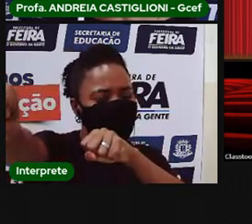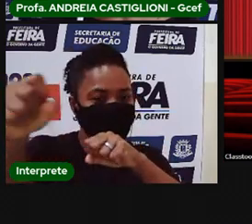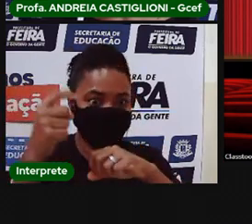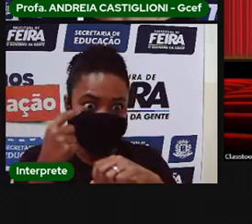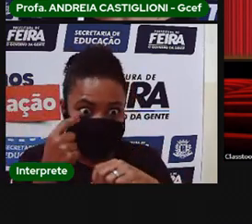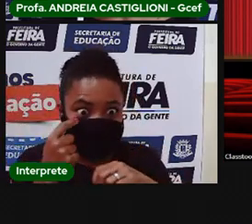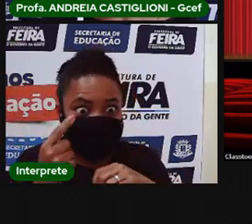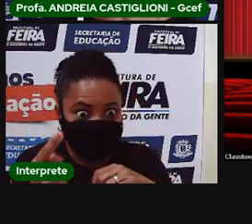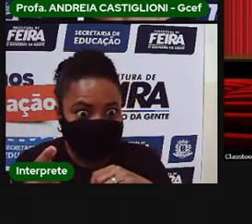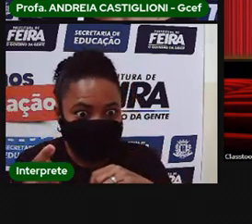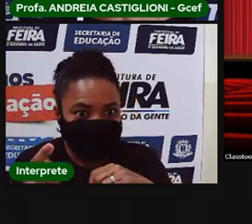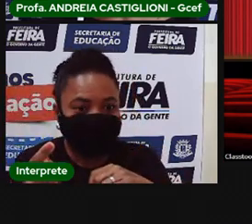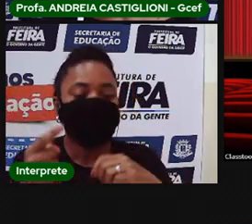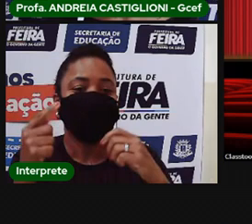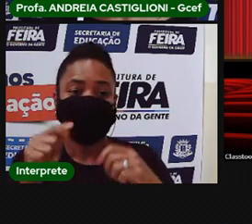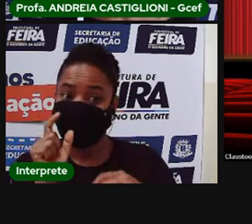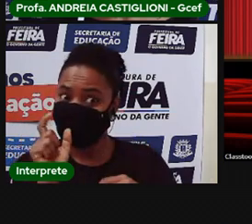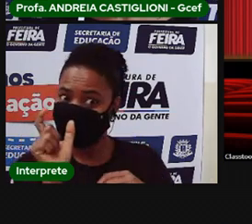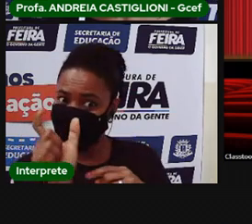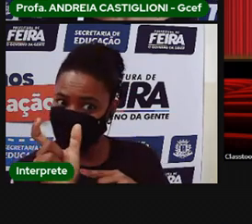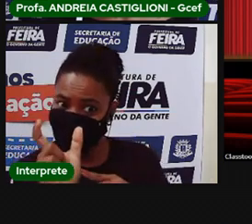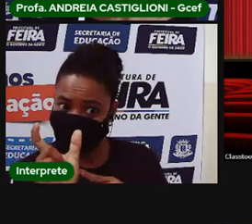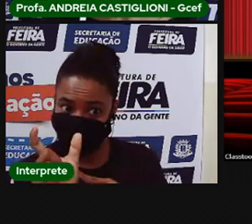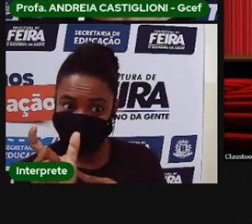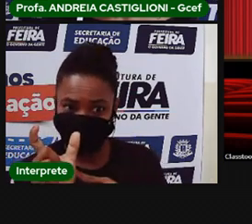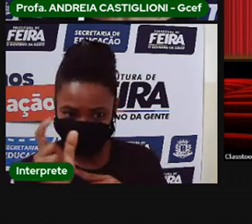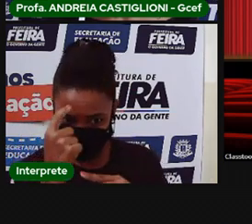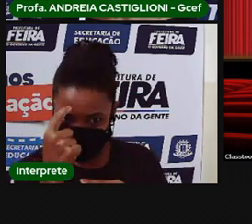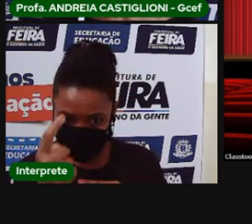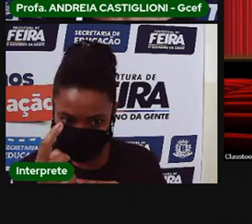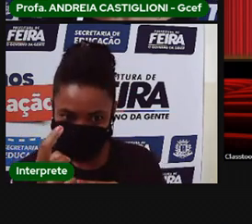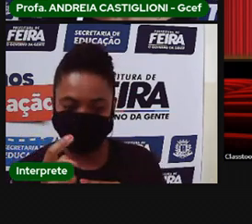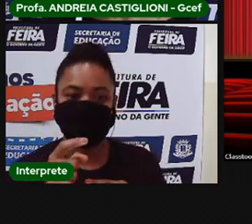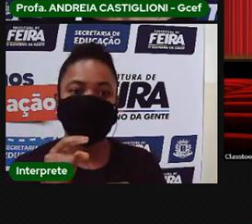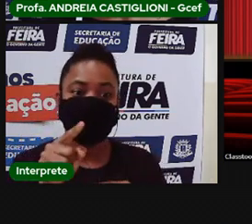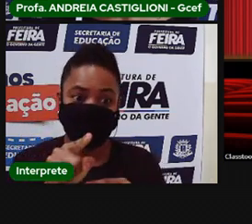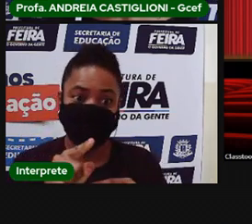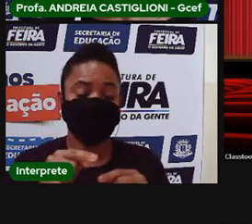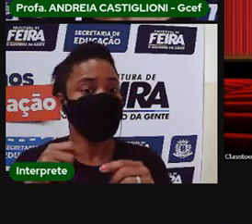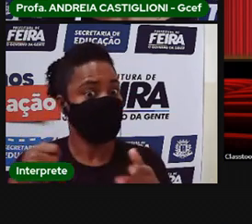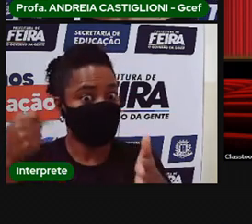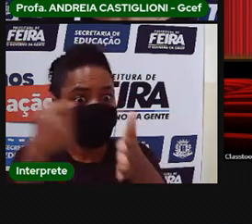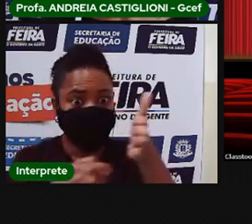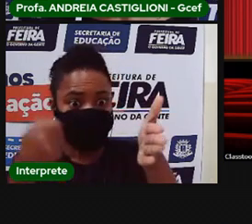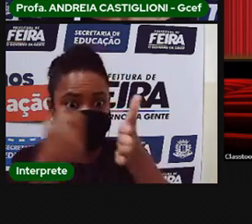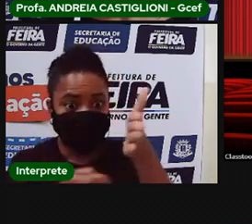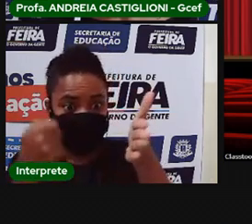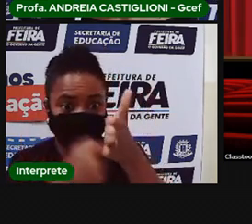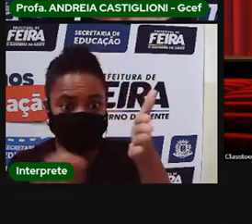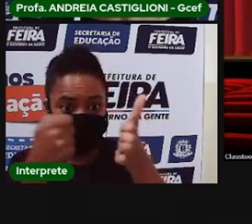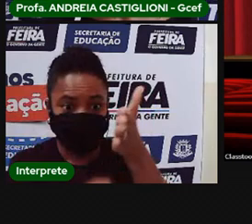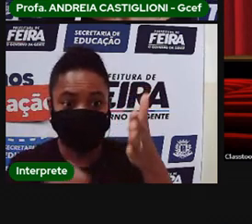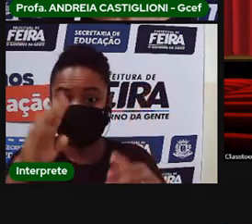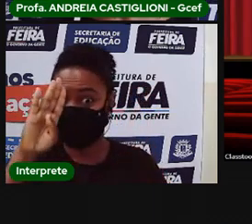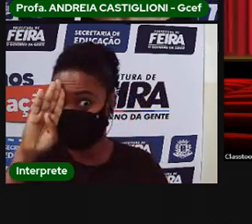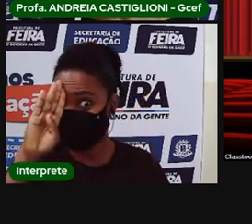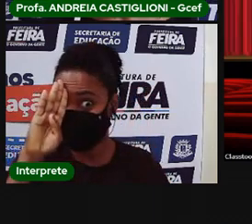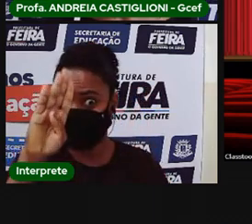A fenomenologia da palavra, né? Que vem de luta e vem de central. Ou